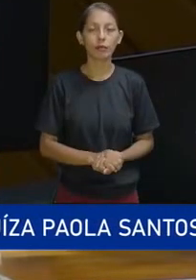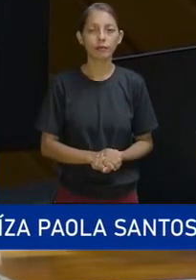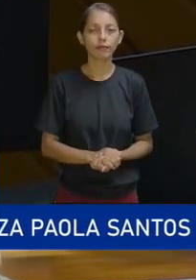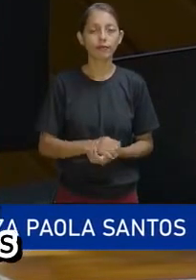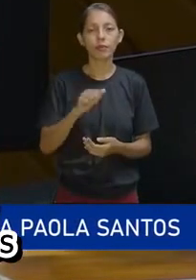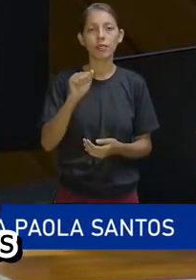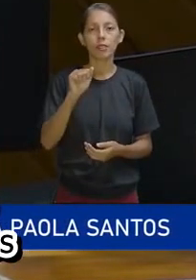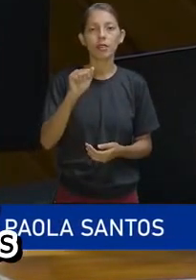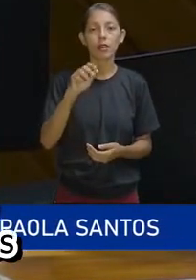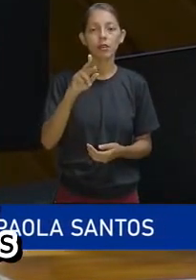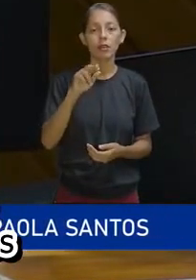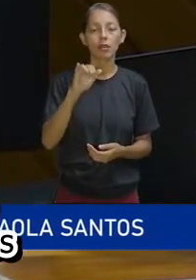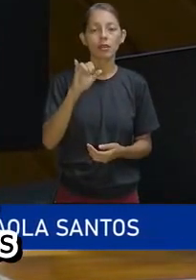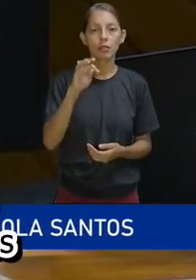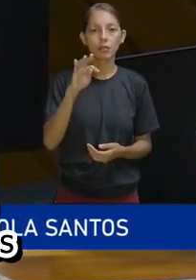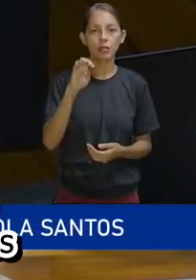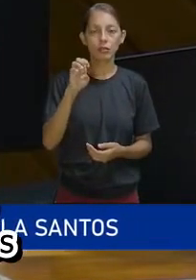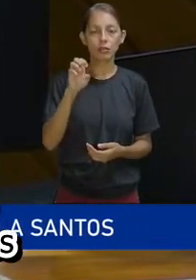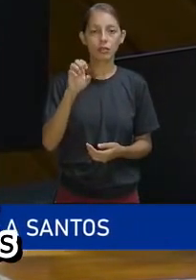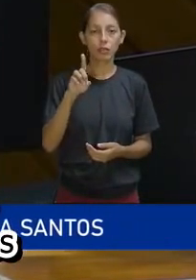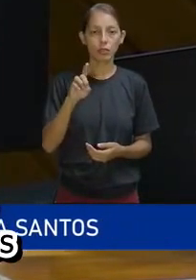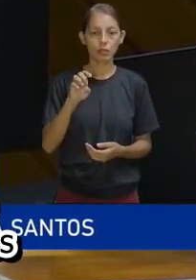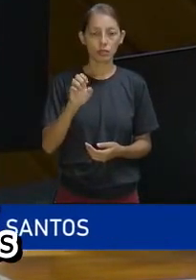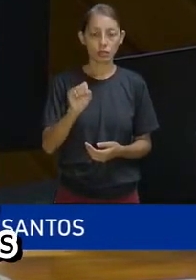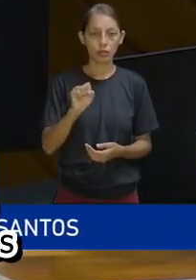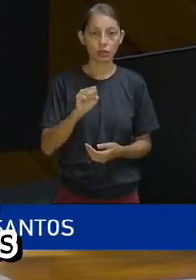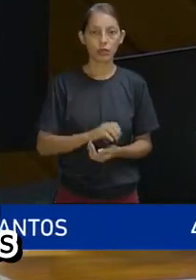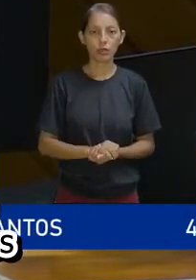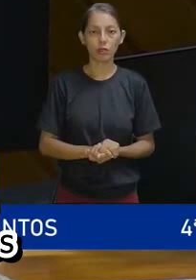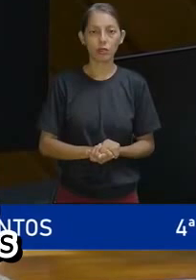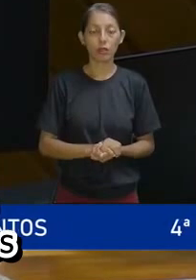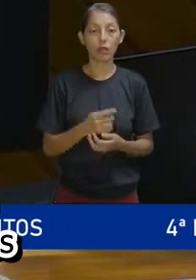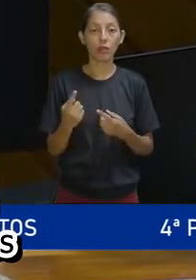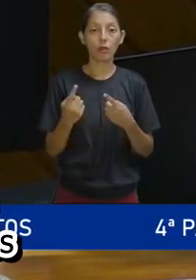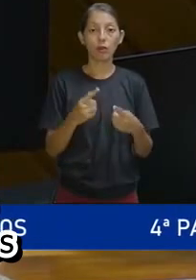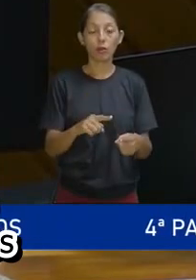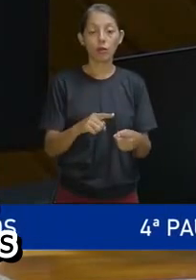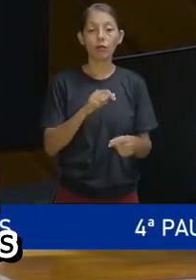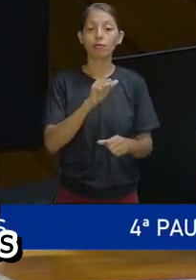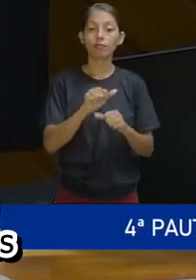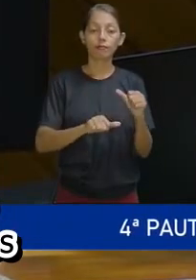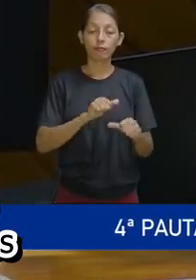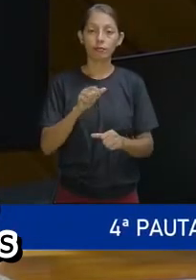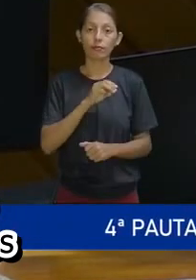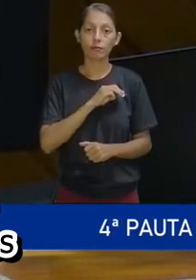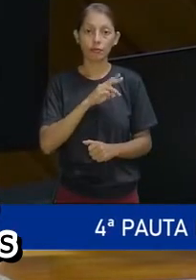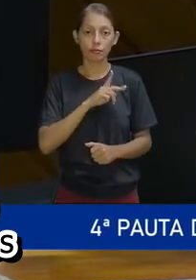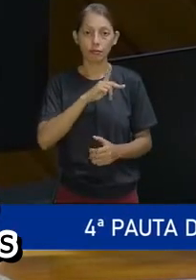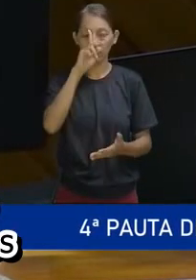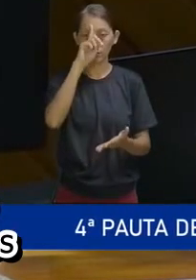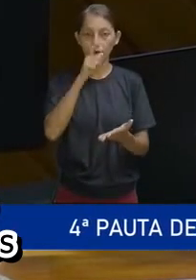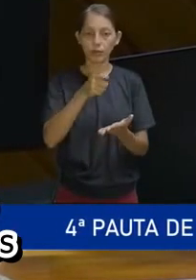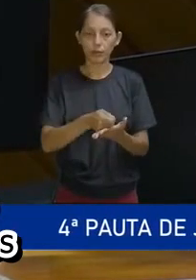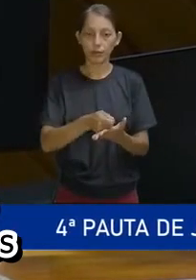Aristides da Silva Lopes, contra o acordo proferido pelo TRE Amapá, nos autos da ação rescisória